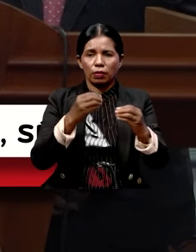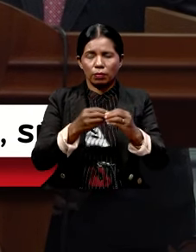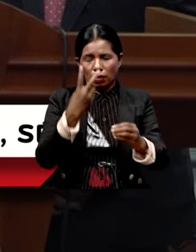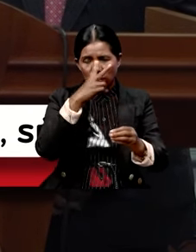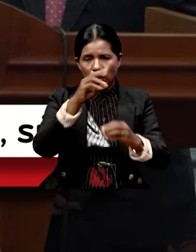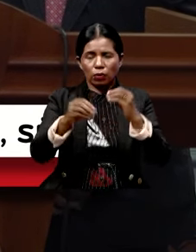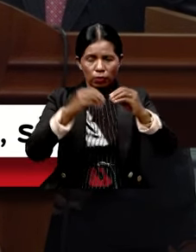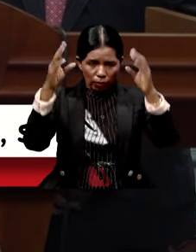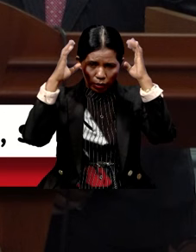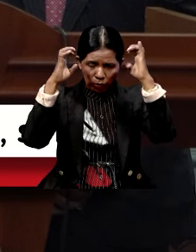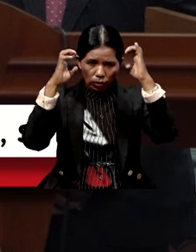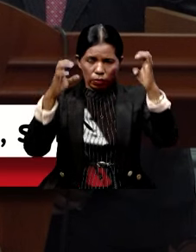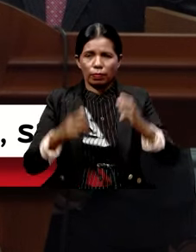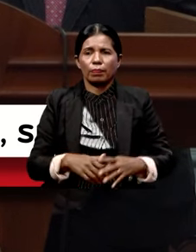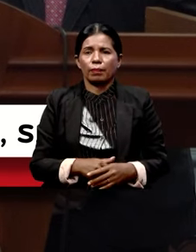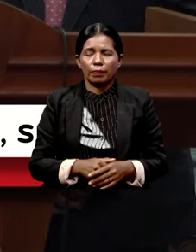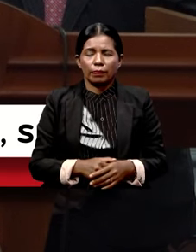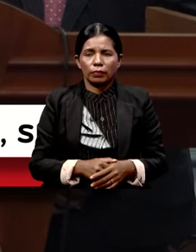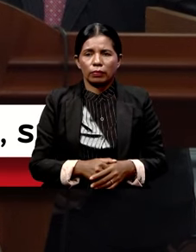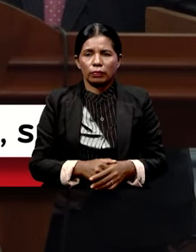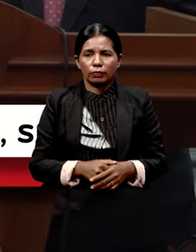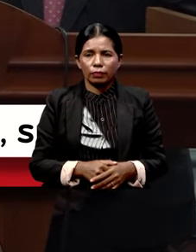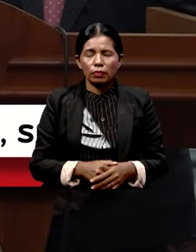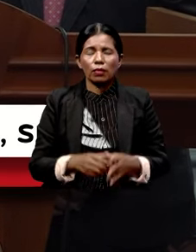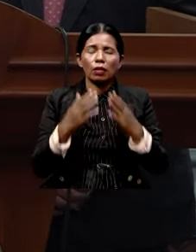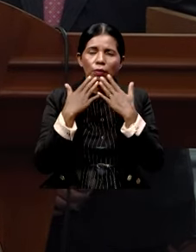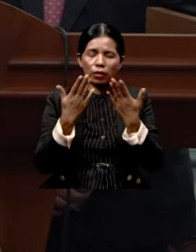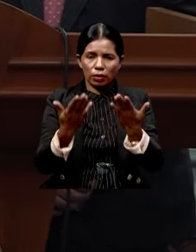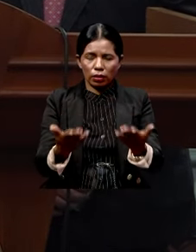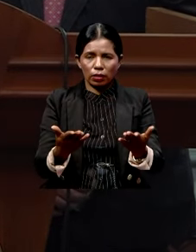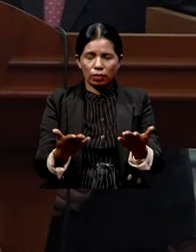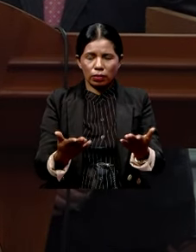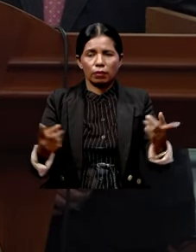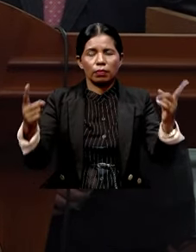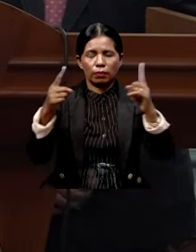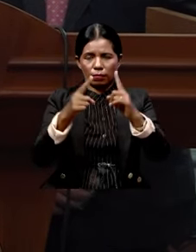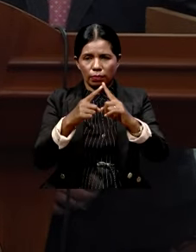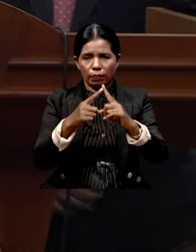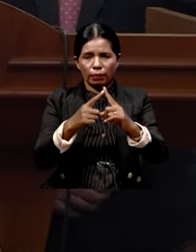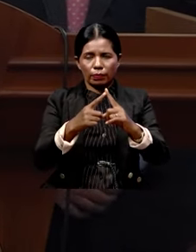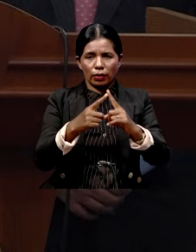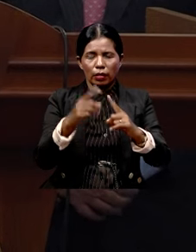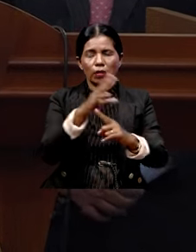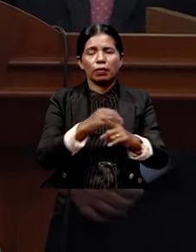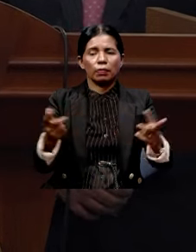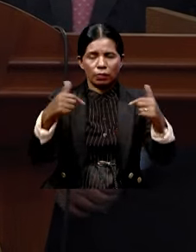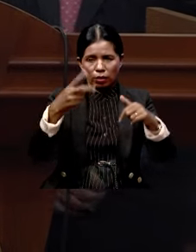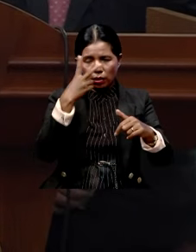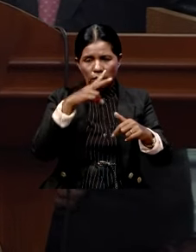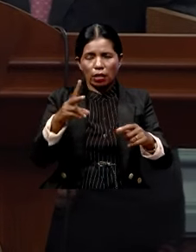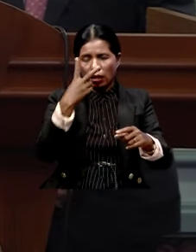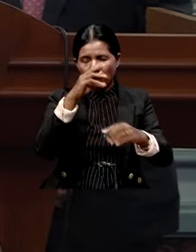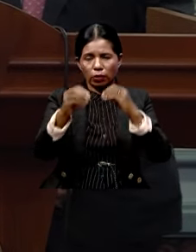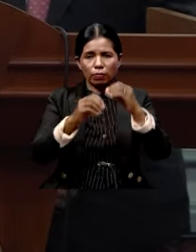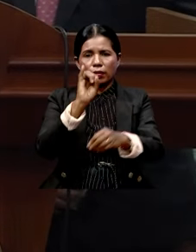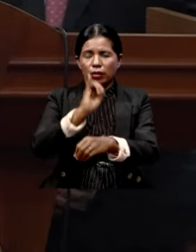aspecto da educação. E agradeço para aquela gravação, para a afirmação que a Igreja